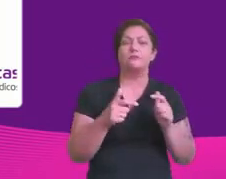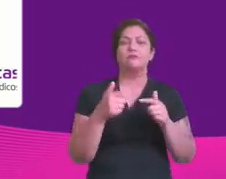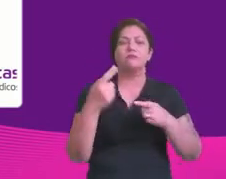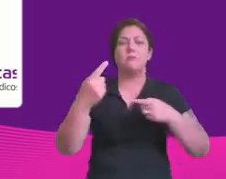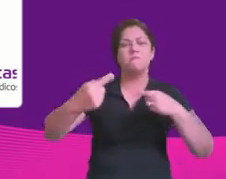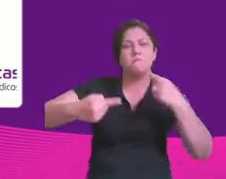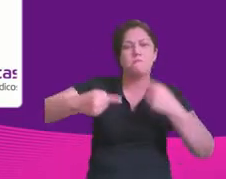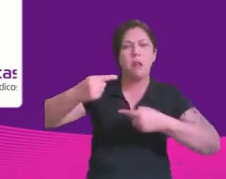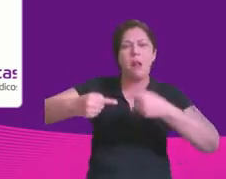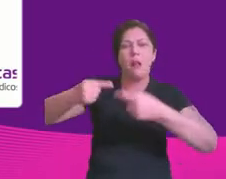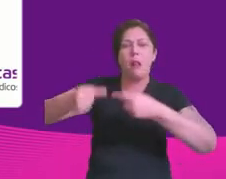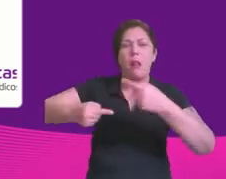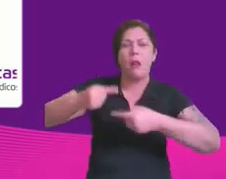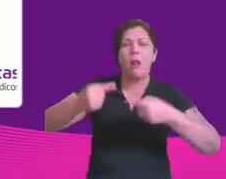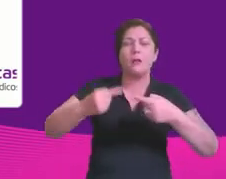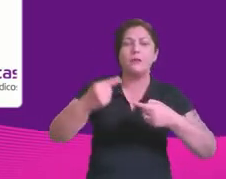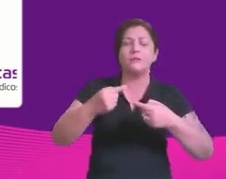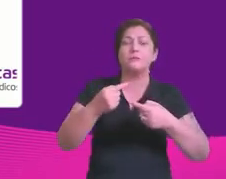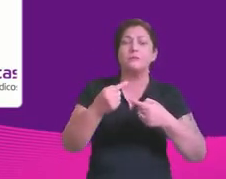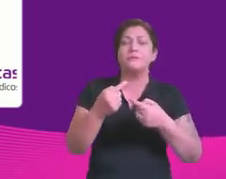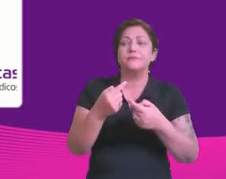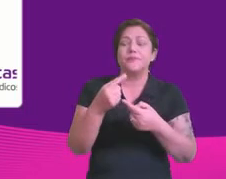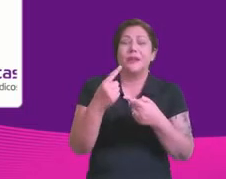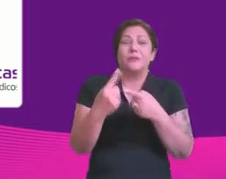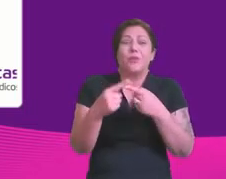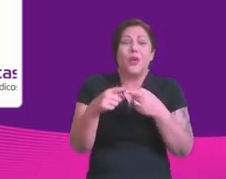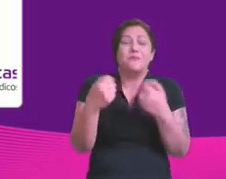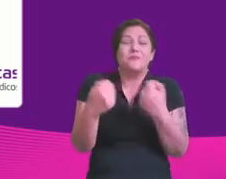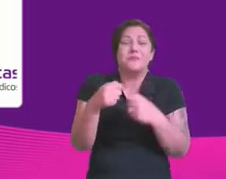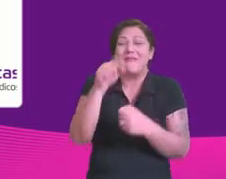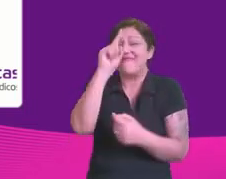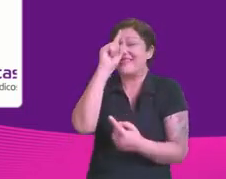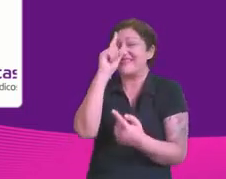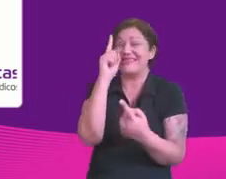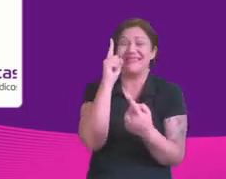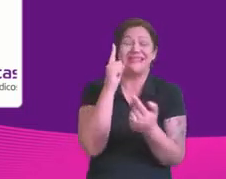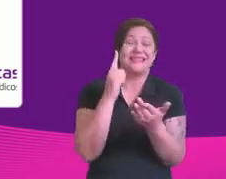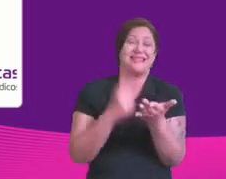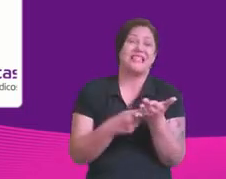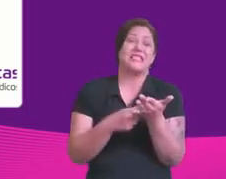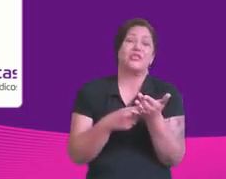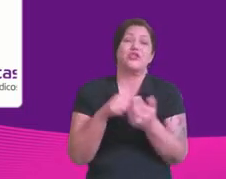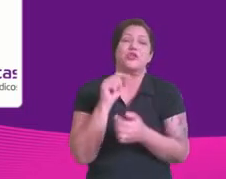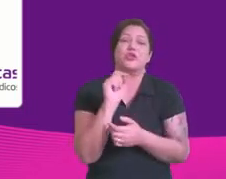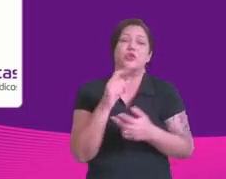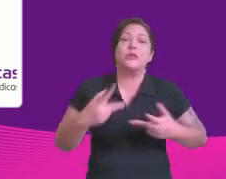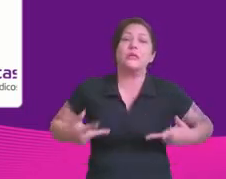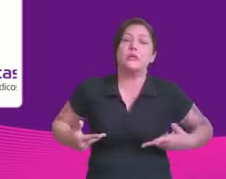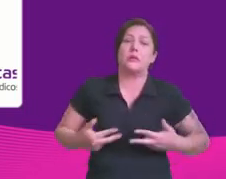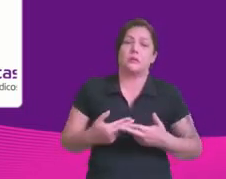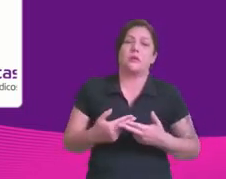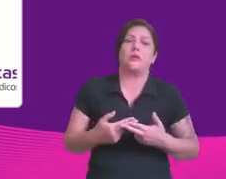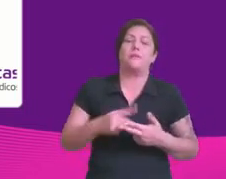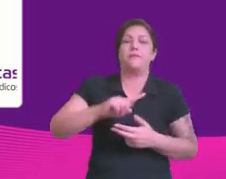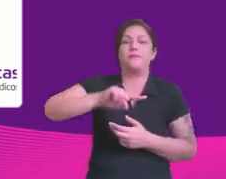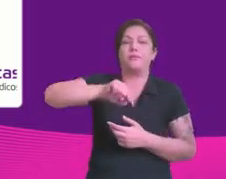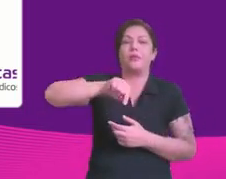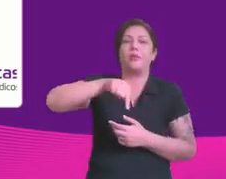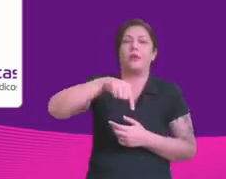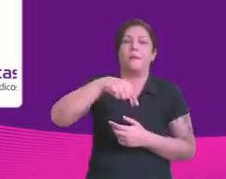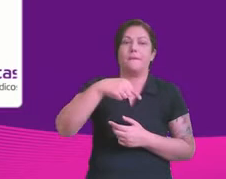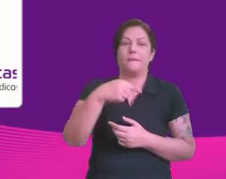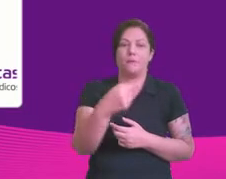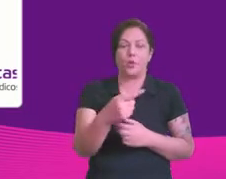por tratamento perioperatório com FLOT, iniciado em julho. O 4º ciclo, ainda